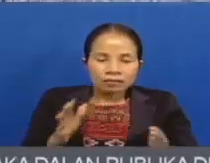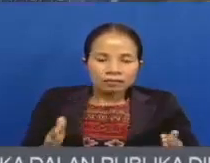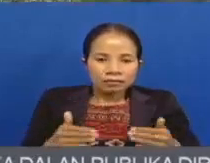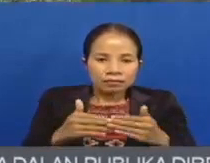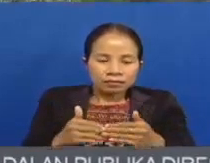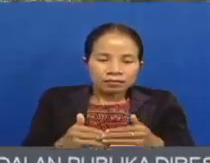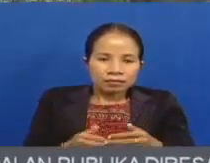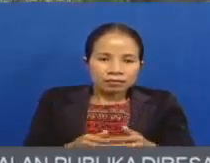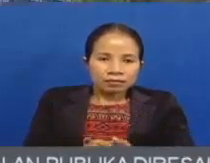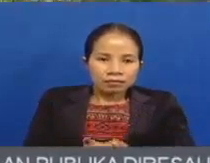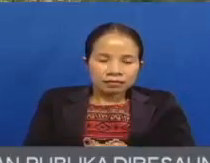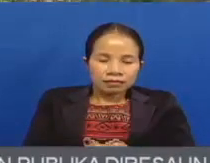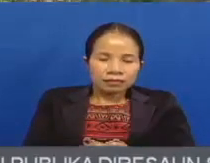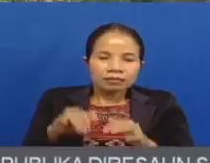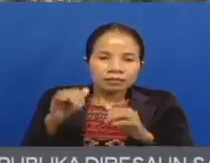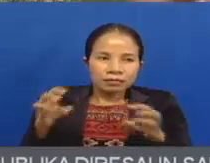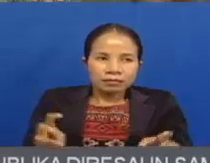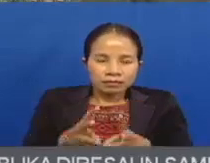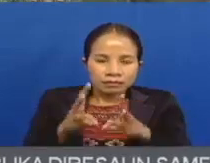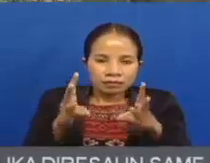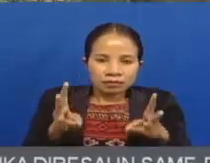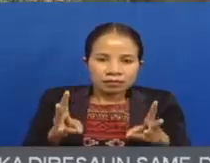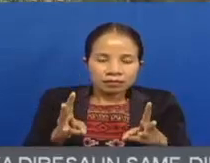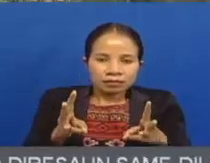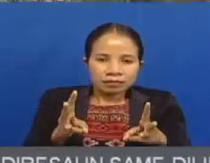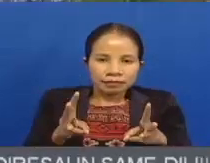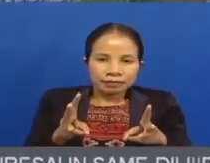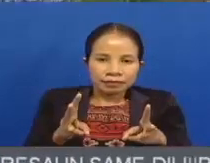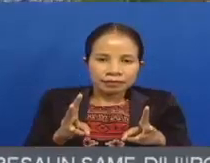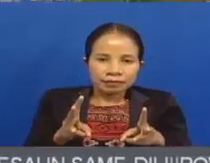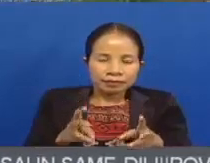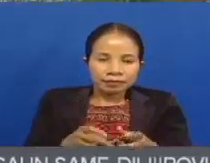hukula ni ene batu ya ba istrada bot leleman bema pun.